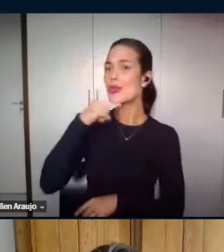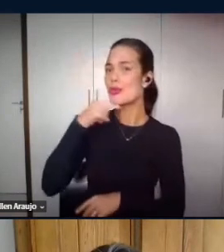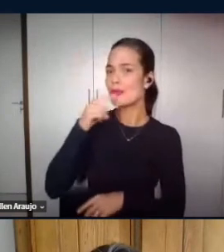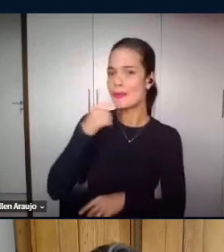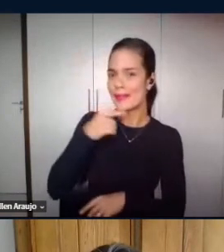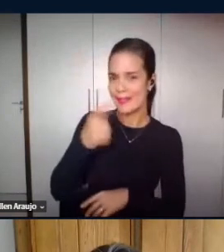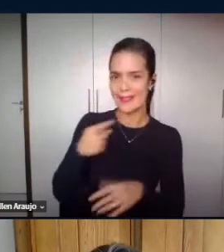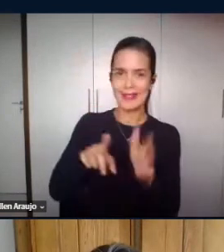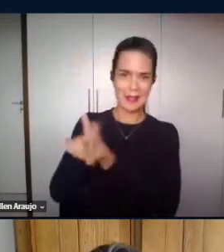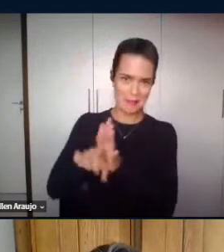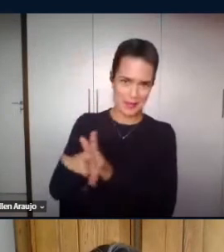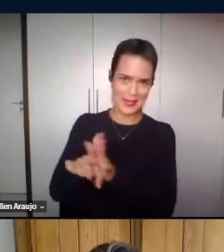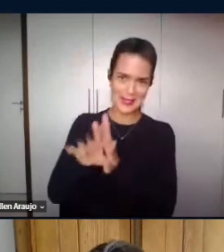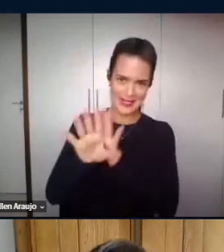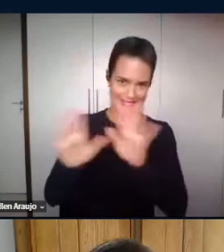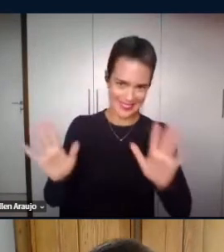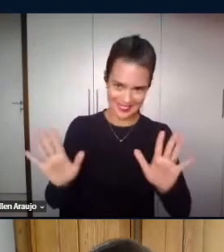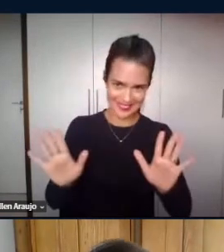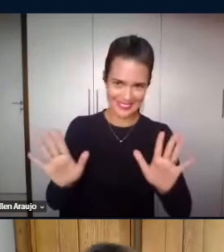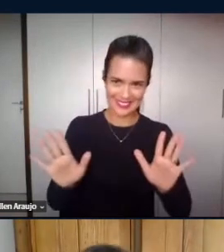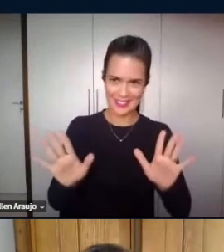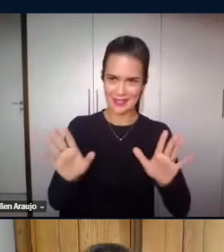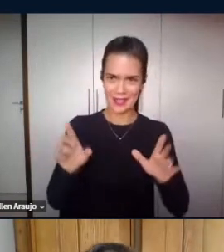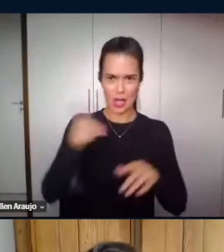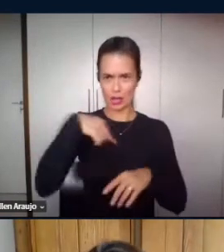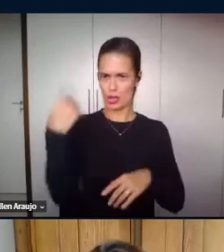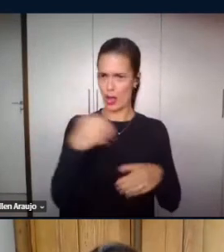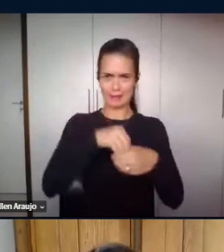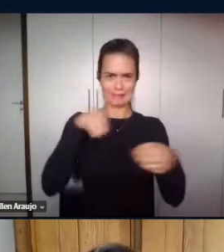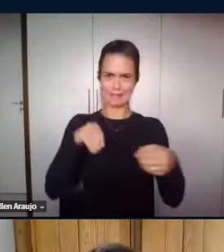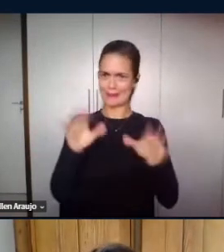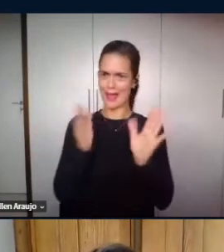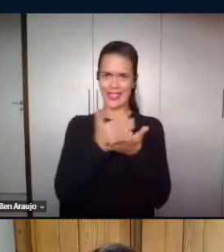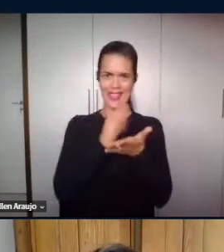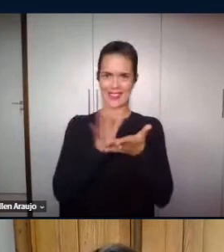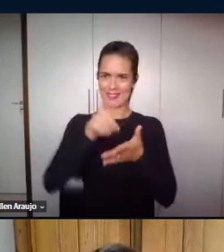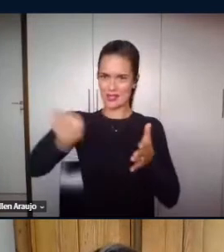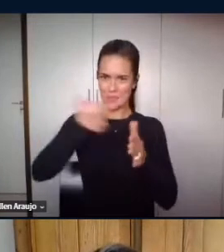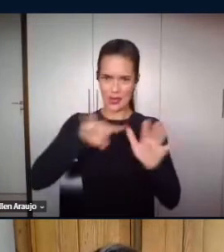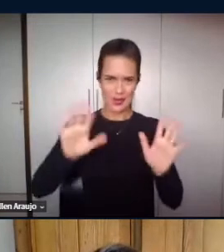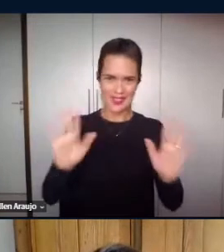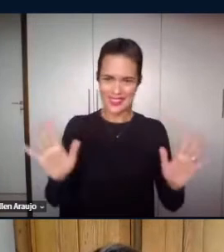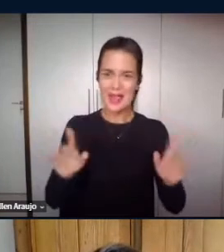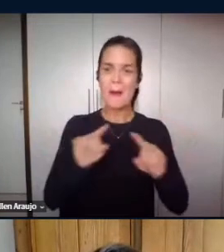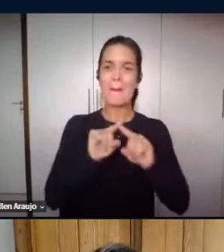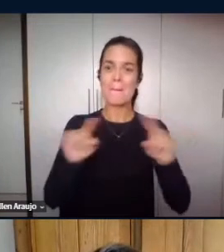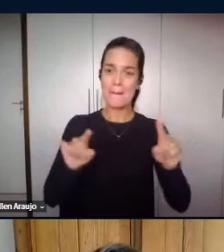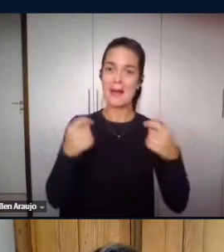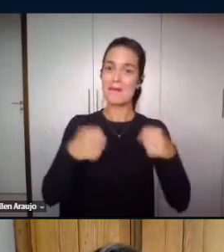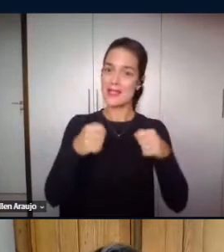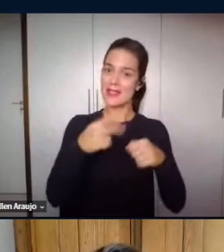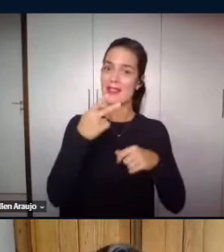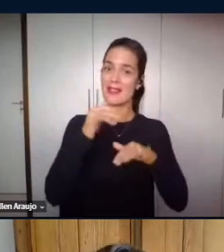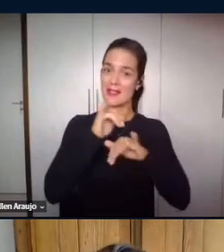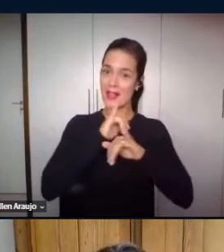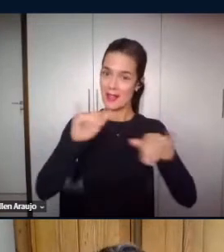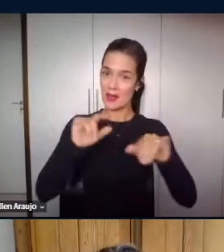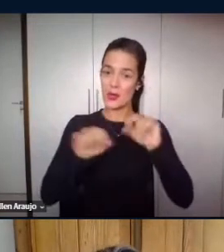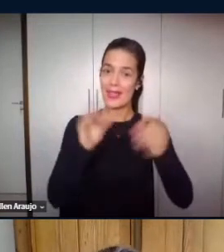aqui, não tem nada a ver aqui conosco aqui agora, mas é preciso que dentro do